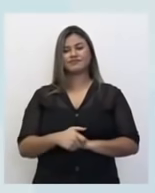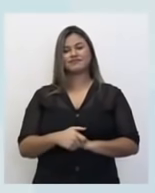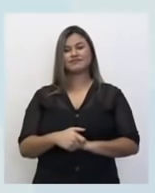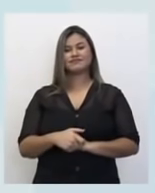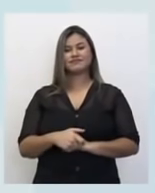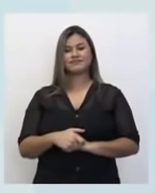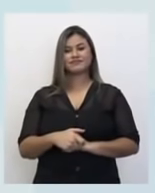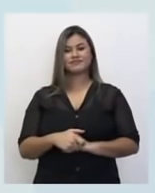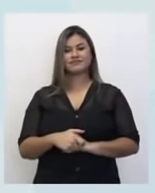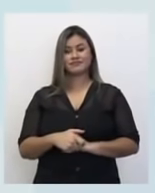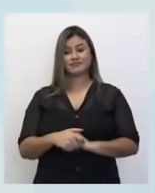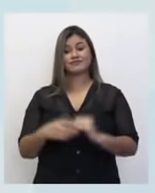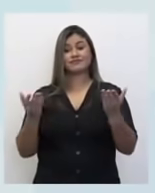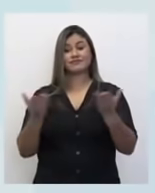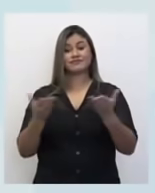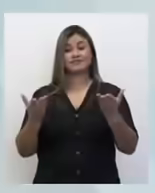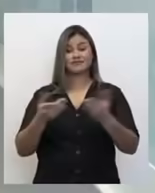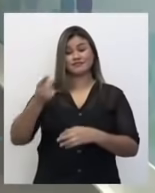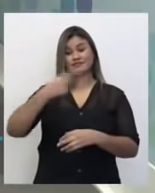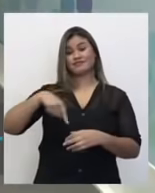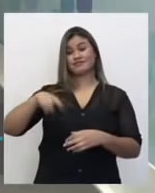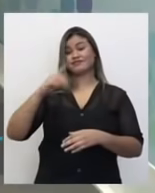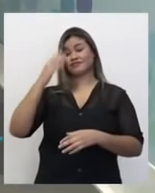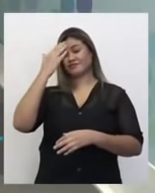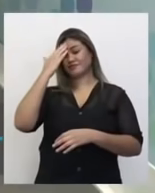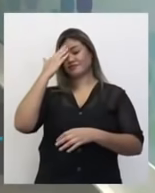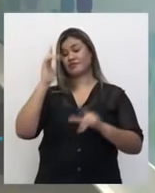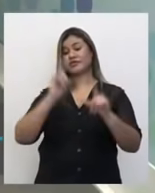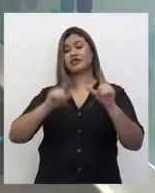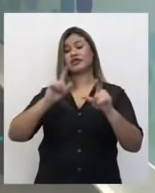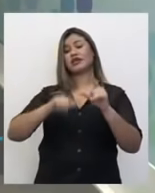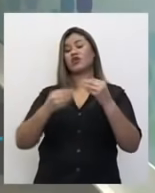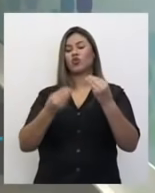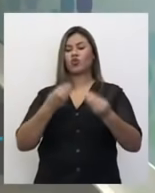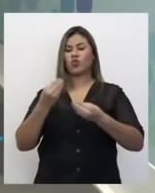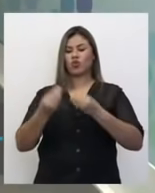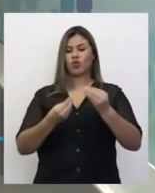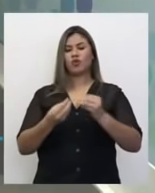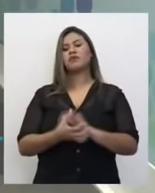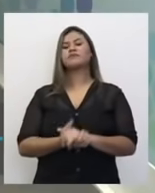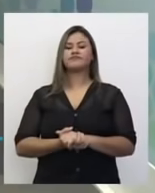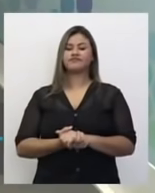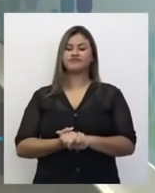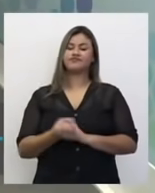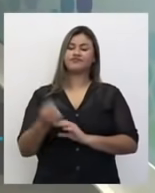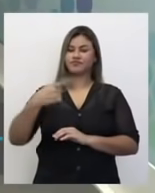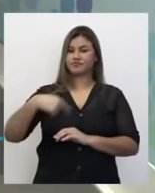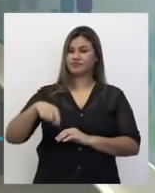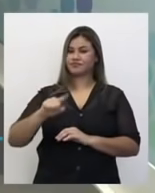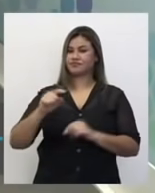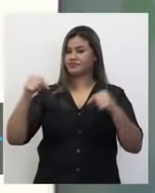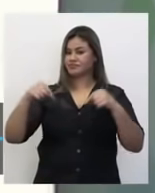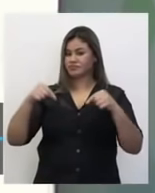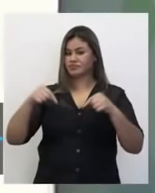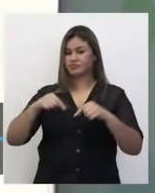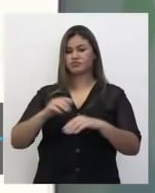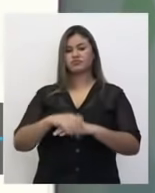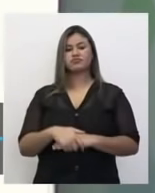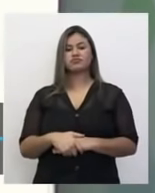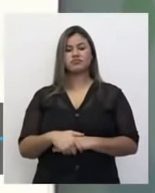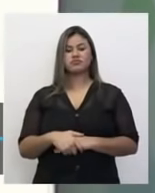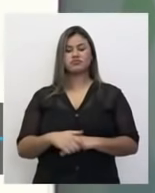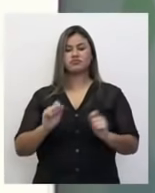Eh, agora a gente vai entender como vai funcionar as letras, tá? Pra gente aqui. Então, vai